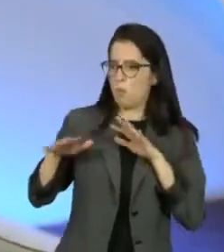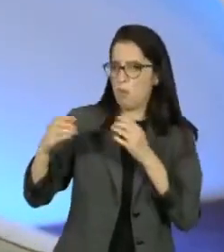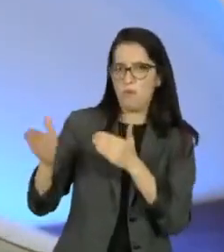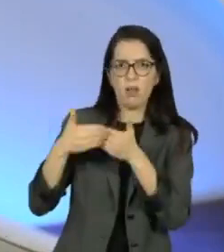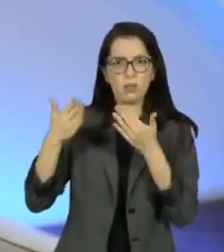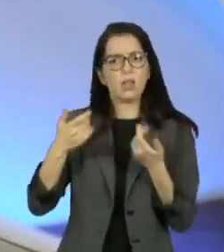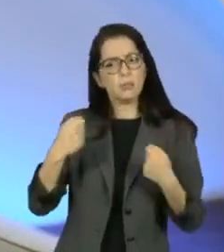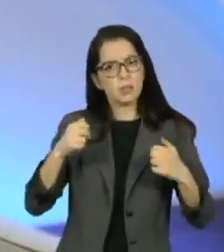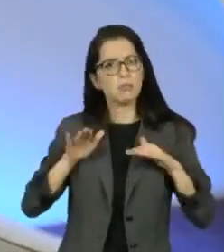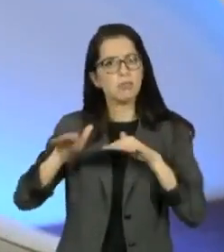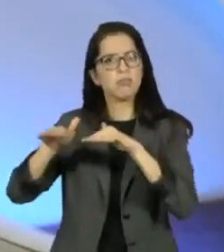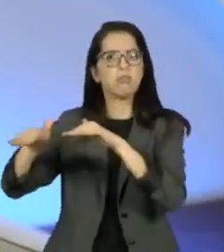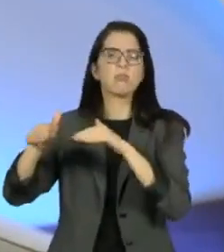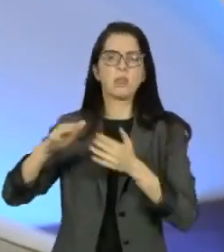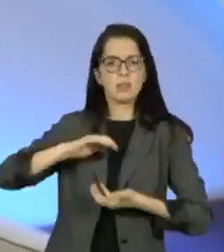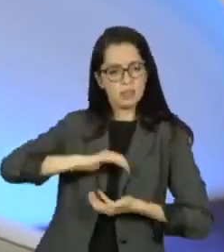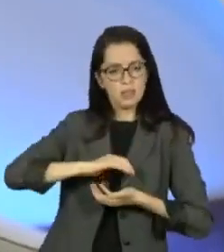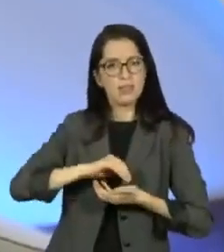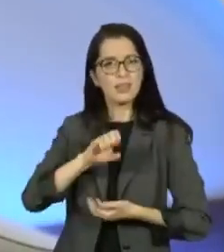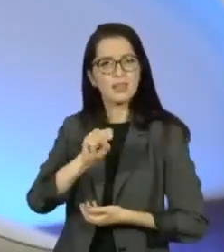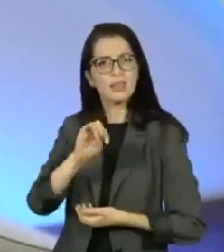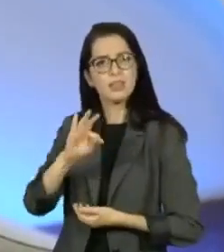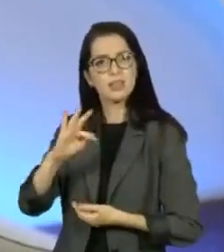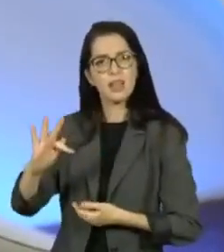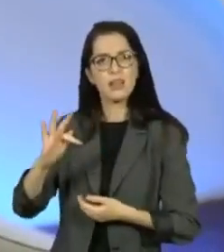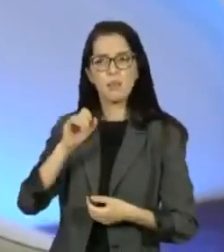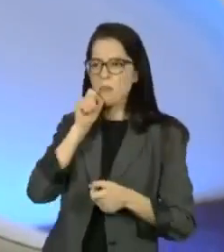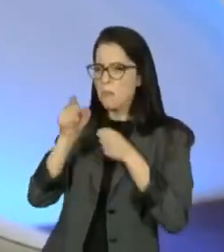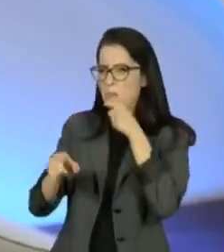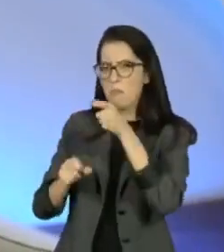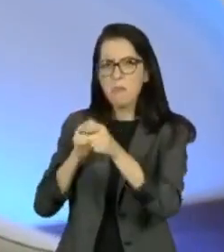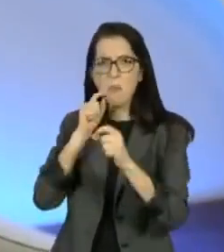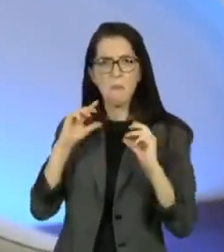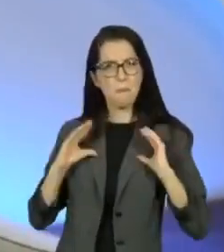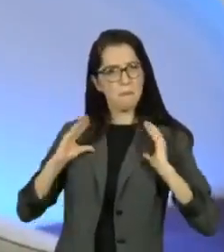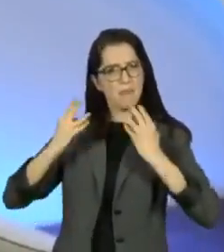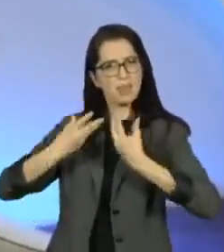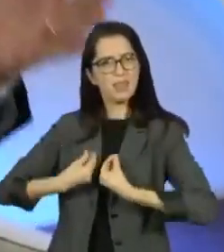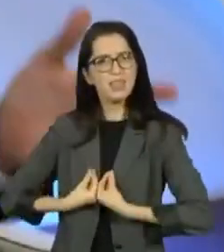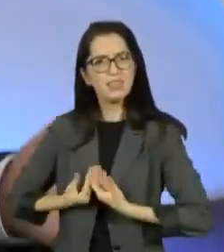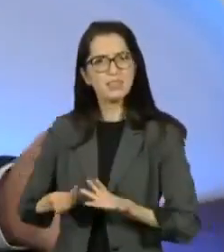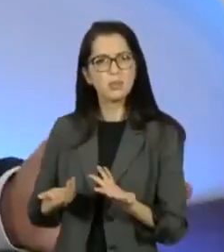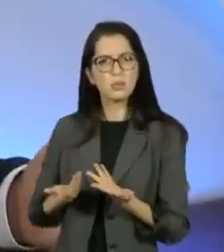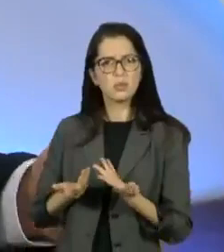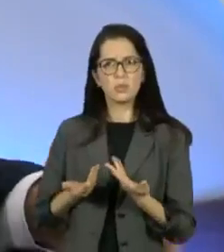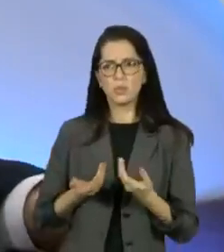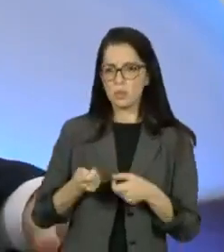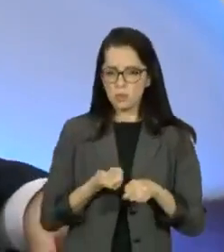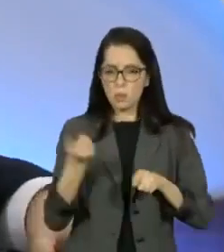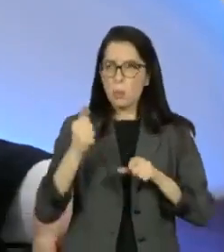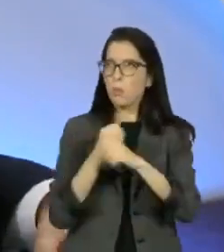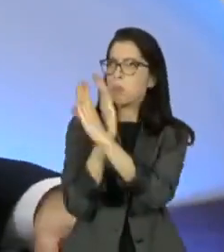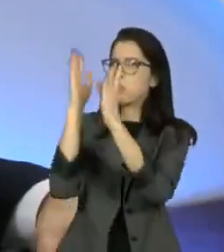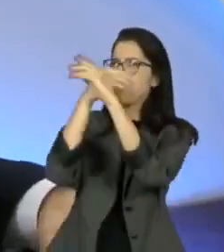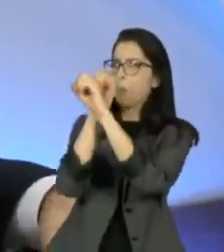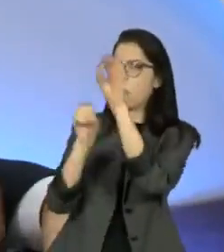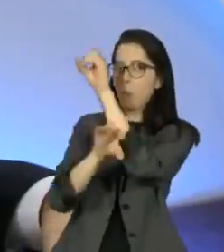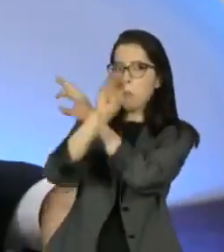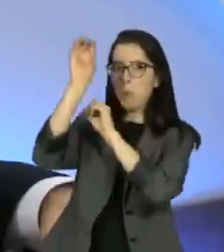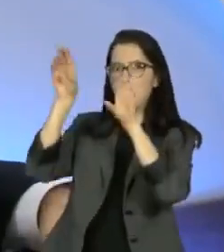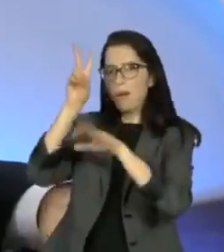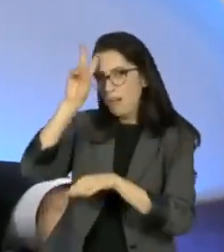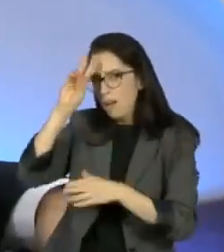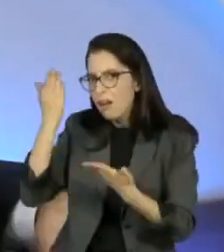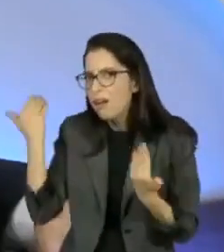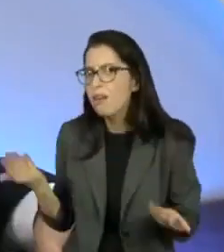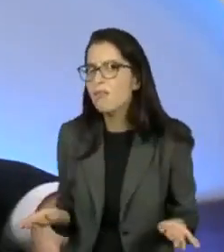para querer agredir os ministros e atacar as nossas instituições, nós tivemos um posicionamento muito